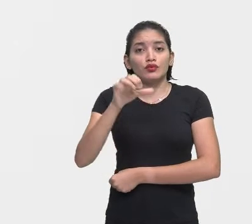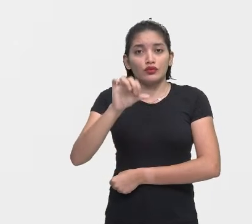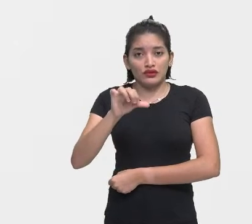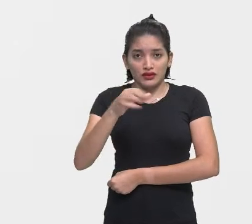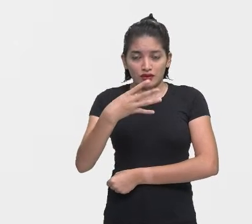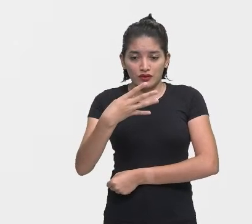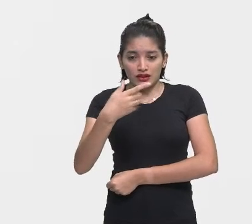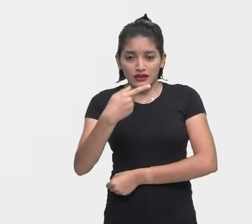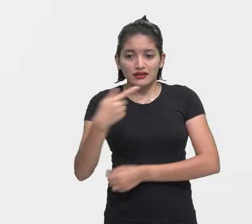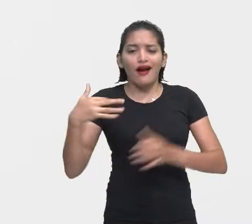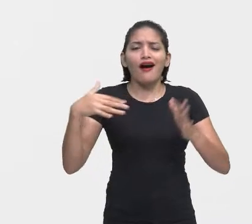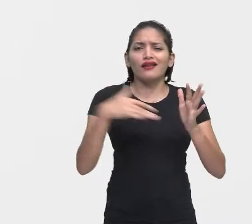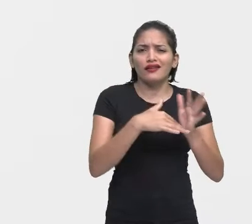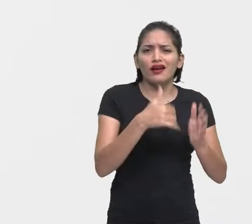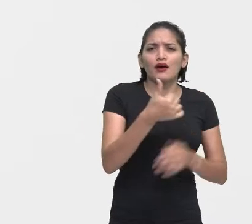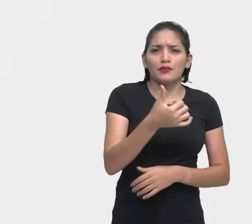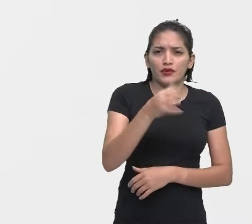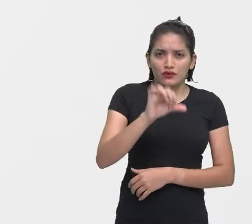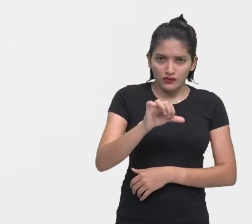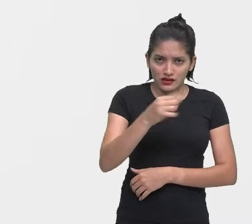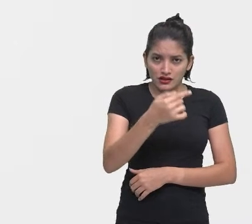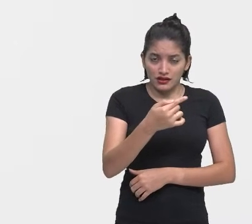1947 a